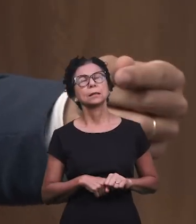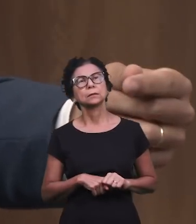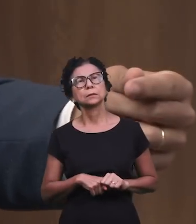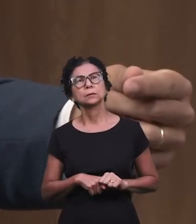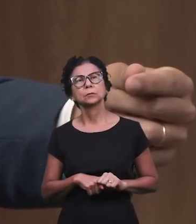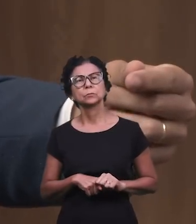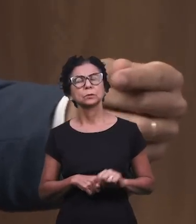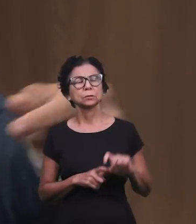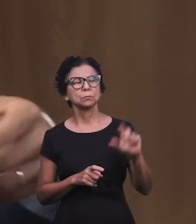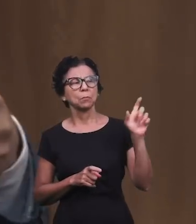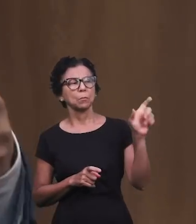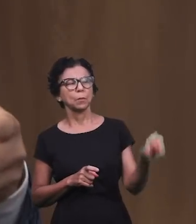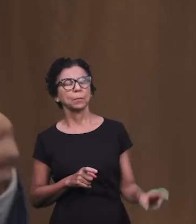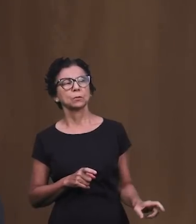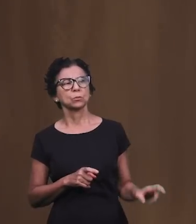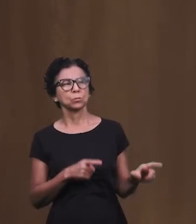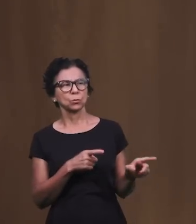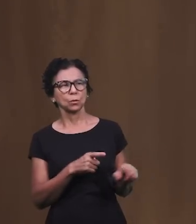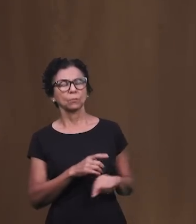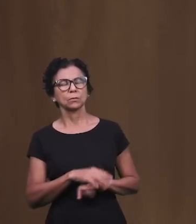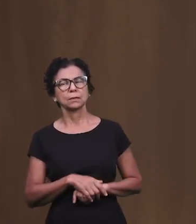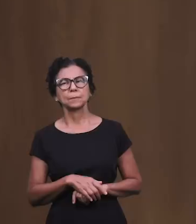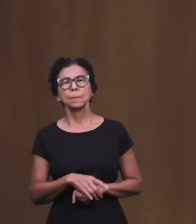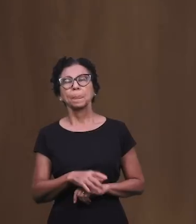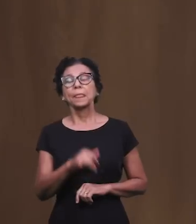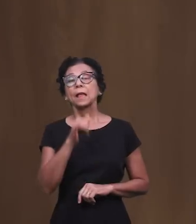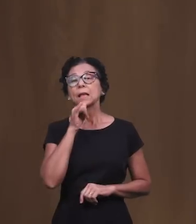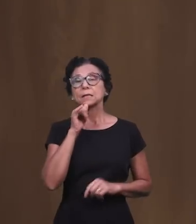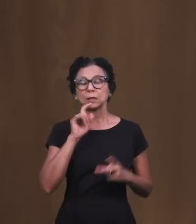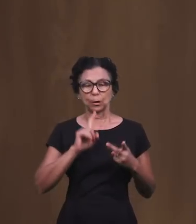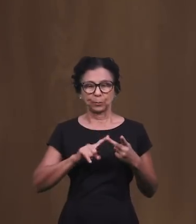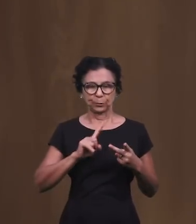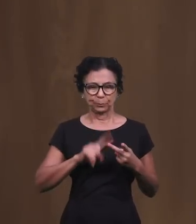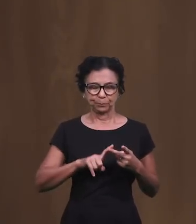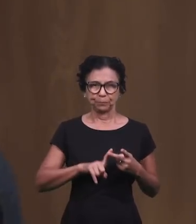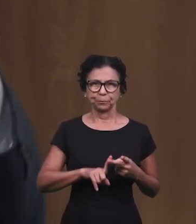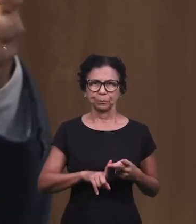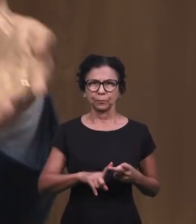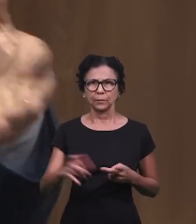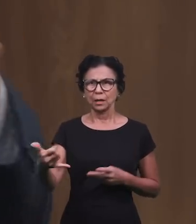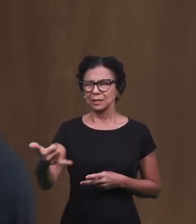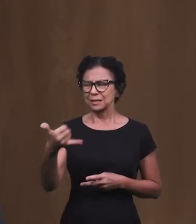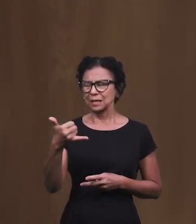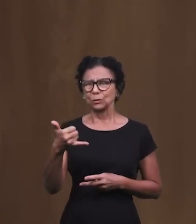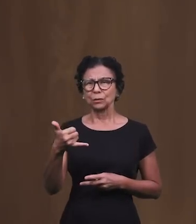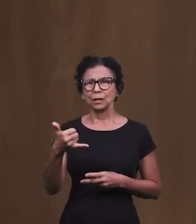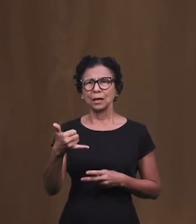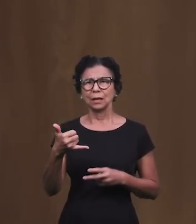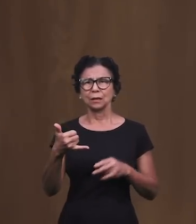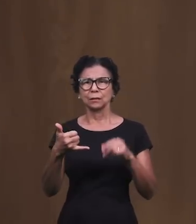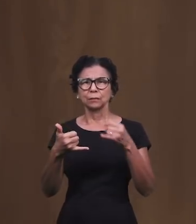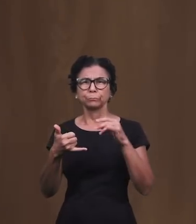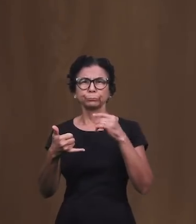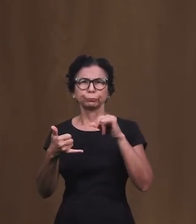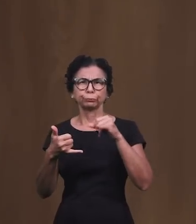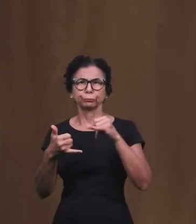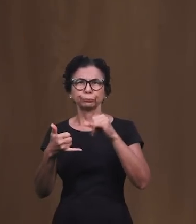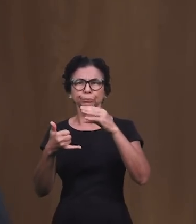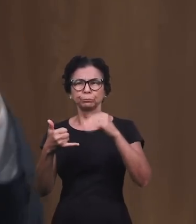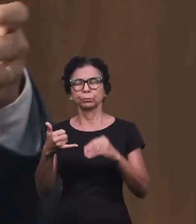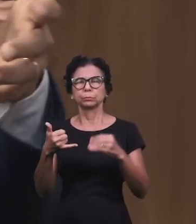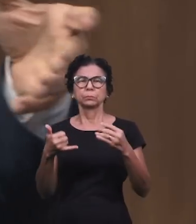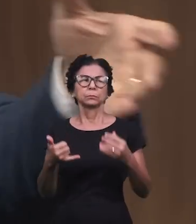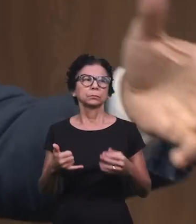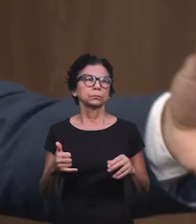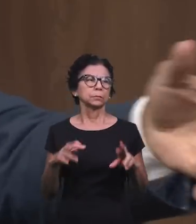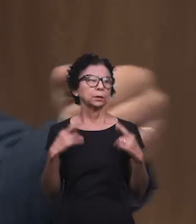lado. Então, por exemplo, você não sente mágoa do seu celular que acabou a bateria no meio de uma reunião. Você não